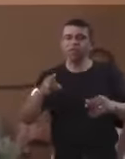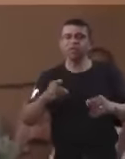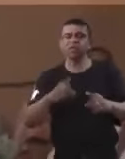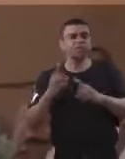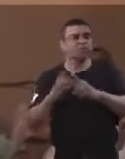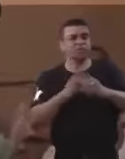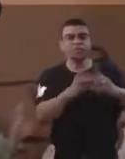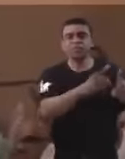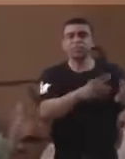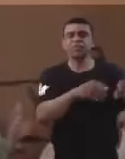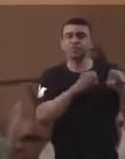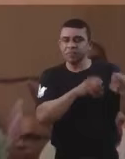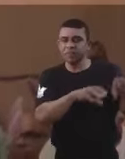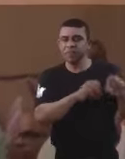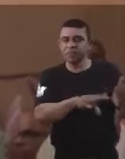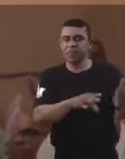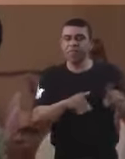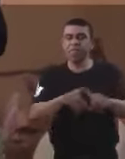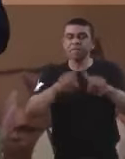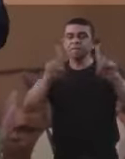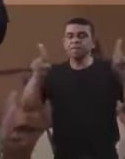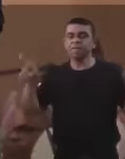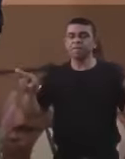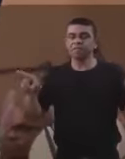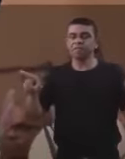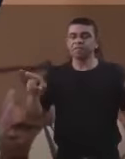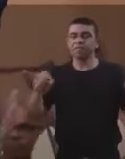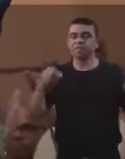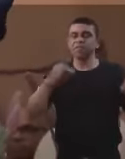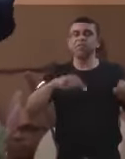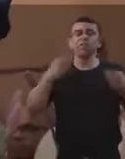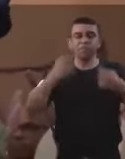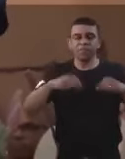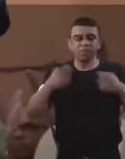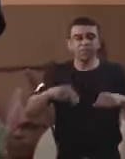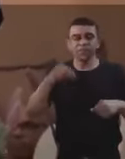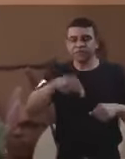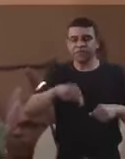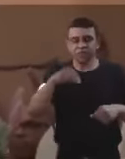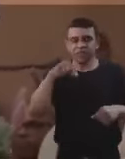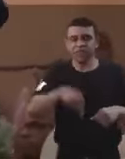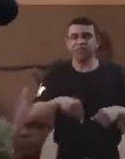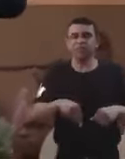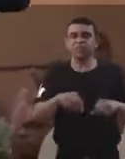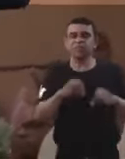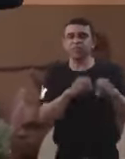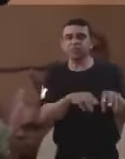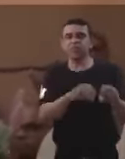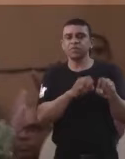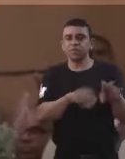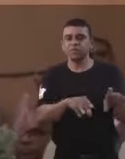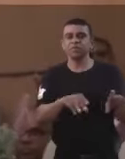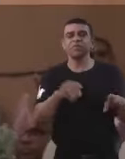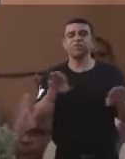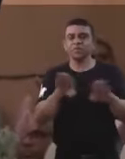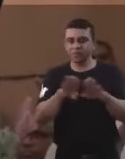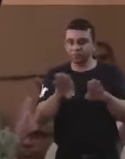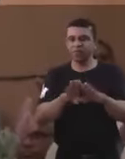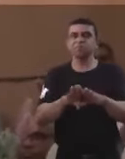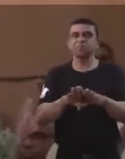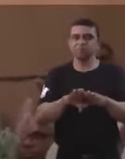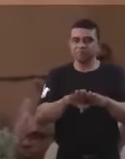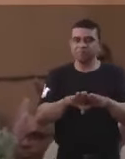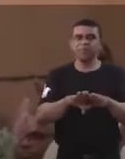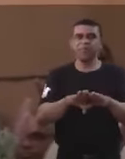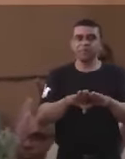aqui na Umadempe, vá lá nos comentários, vai ter o desigrejado net crente YouTube bobo bem assim, ó: igreja tá cheia e